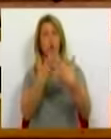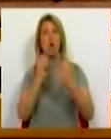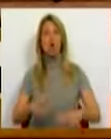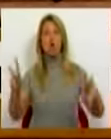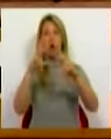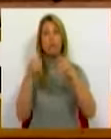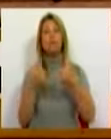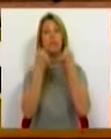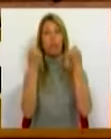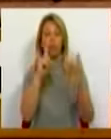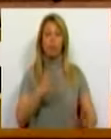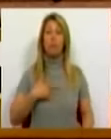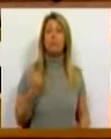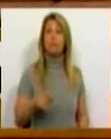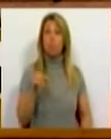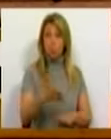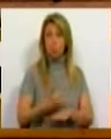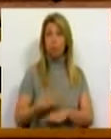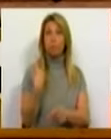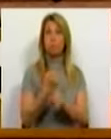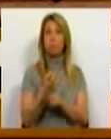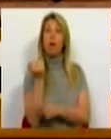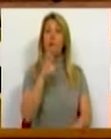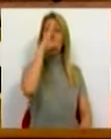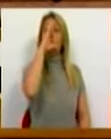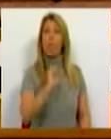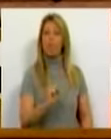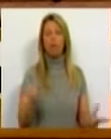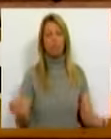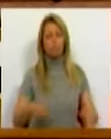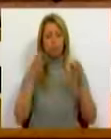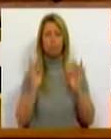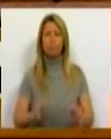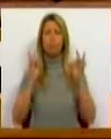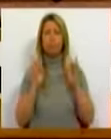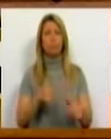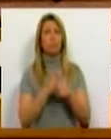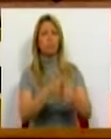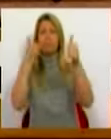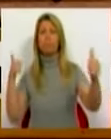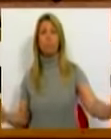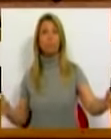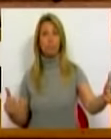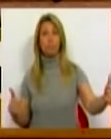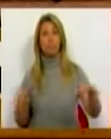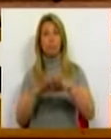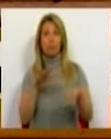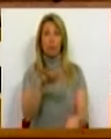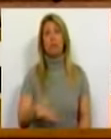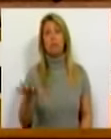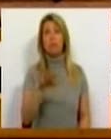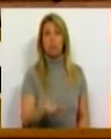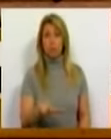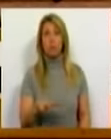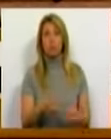Lamenta-se que também neste setor o Governo anterior tenha estado completamente afastado perante uma situação que